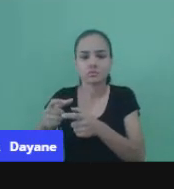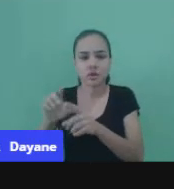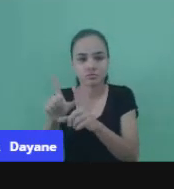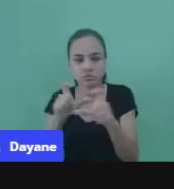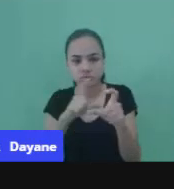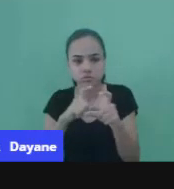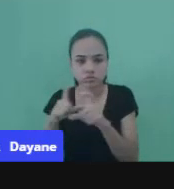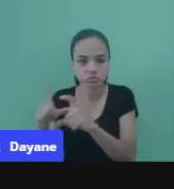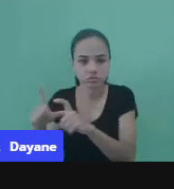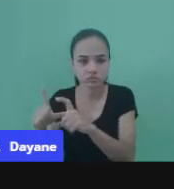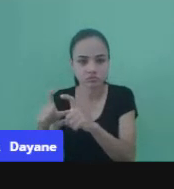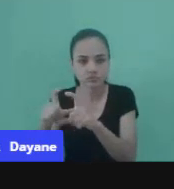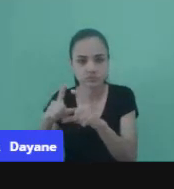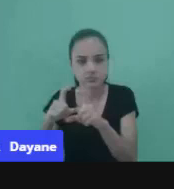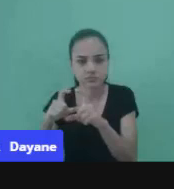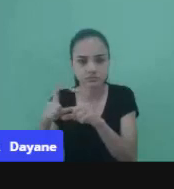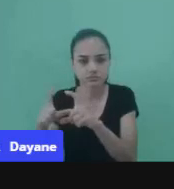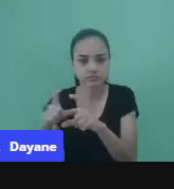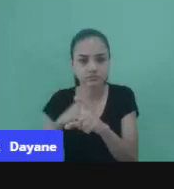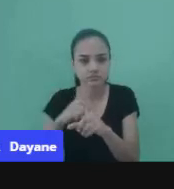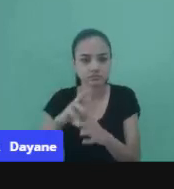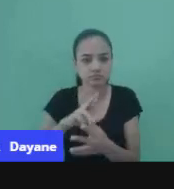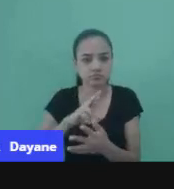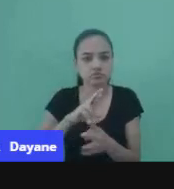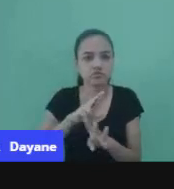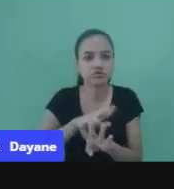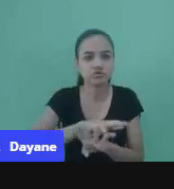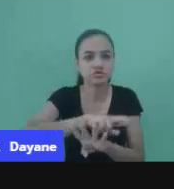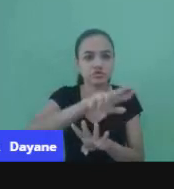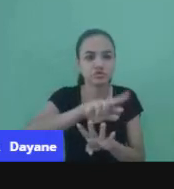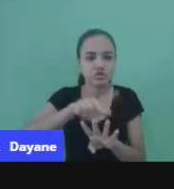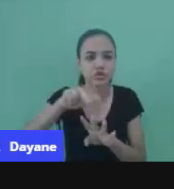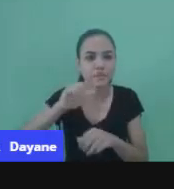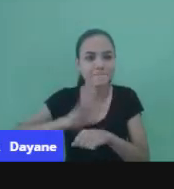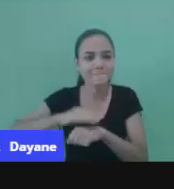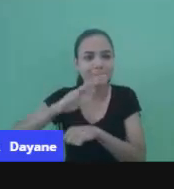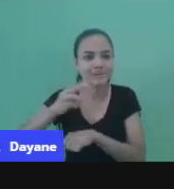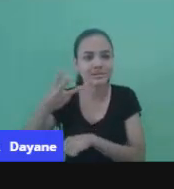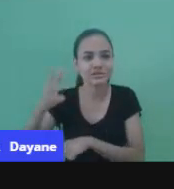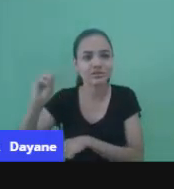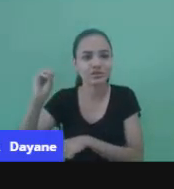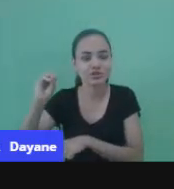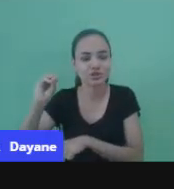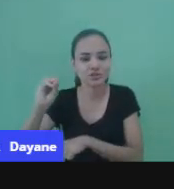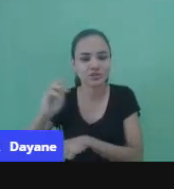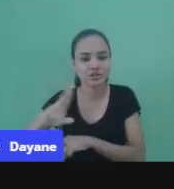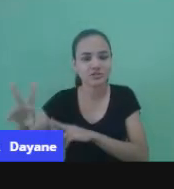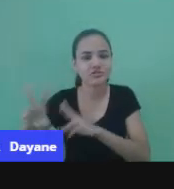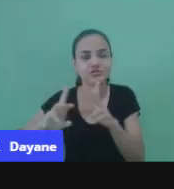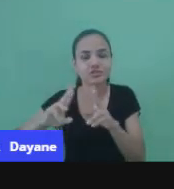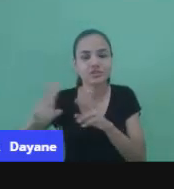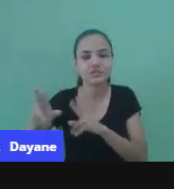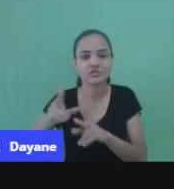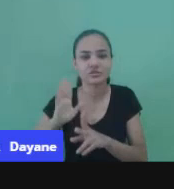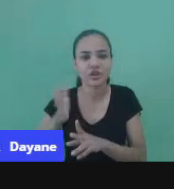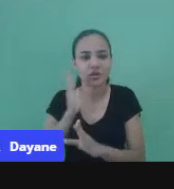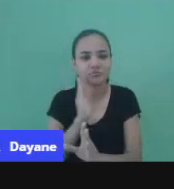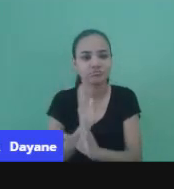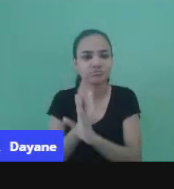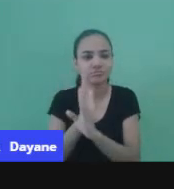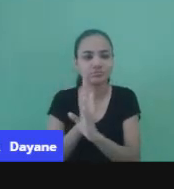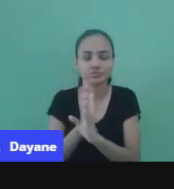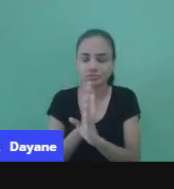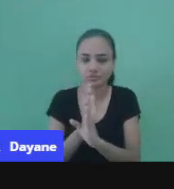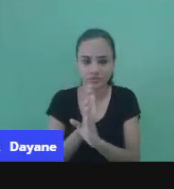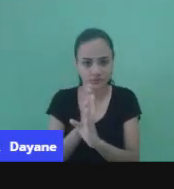quase 30 indivíduos diferentes, e a gente acha que tem, sabe que tem muito mais. Então, agora a gente está trabalhando